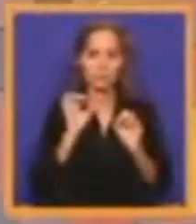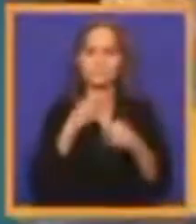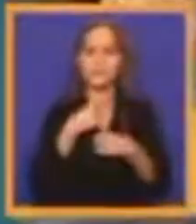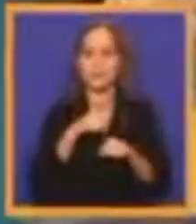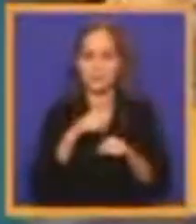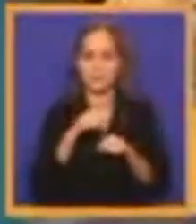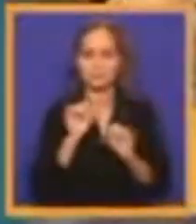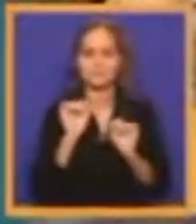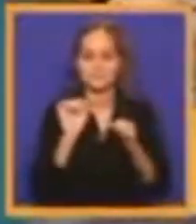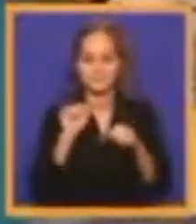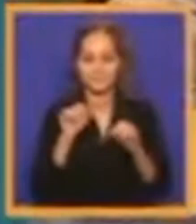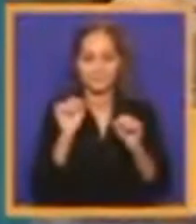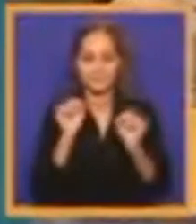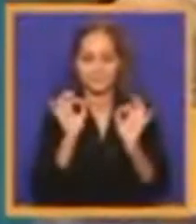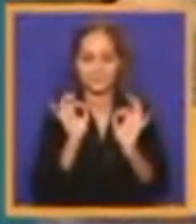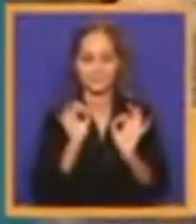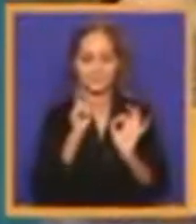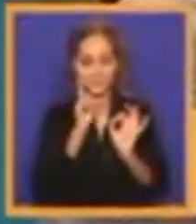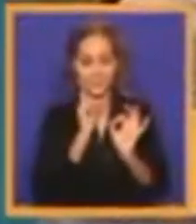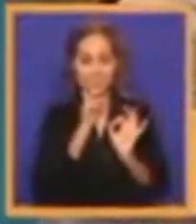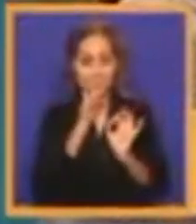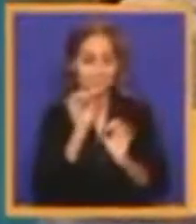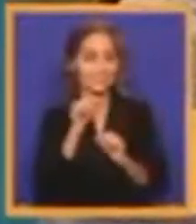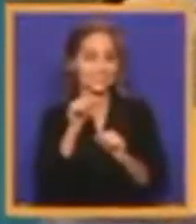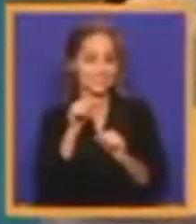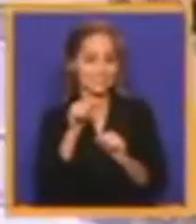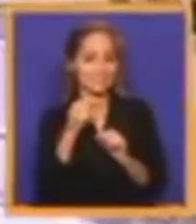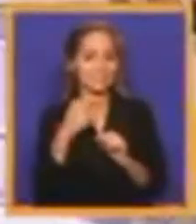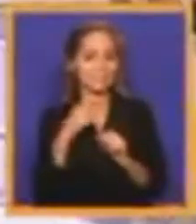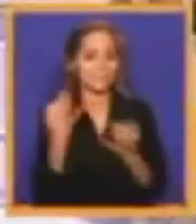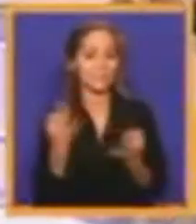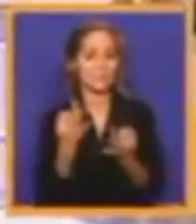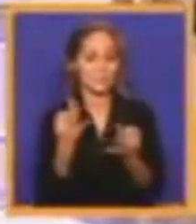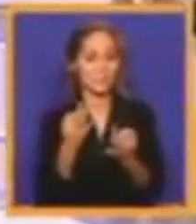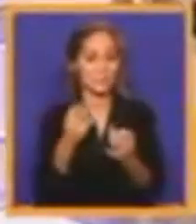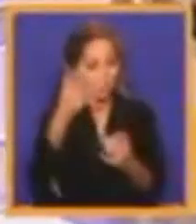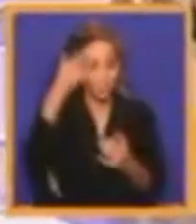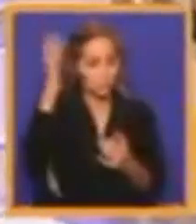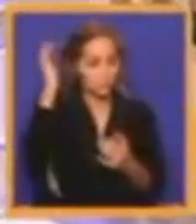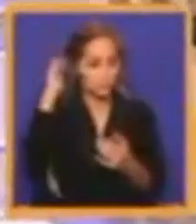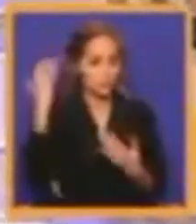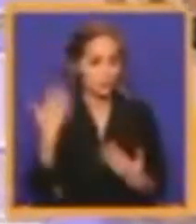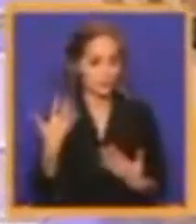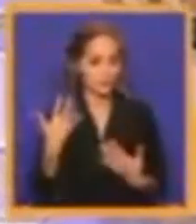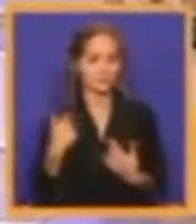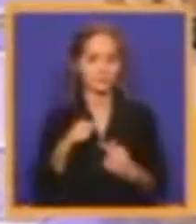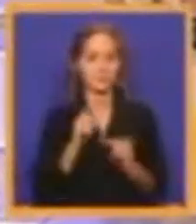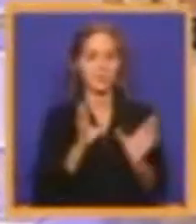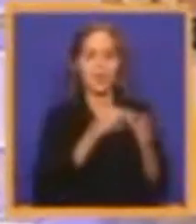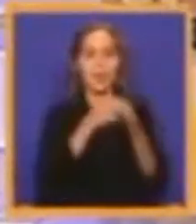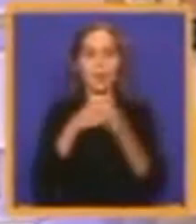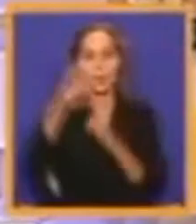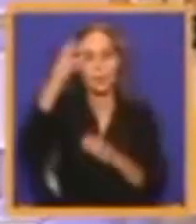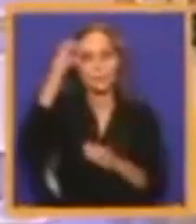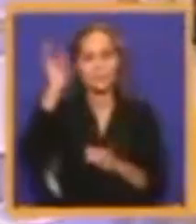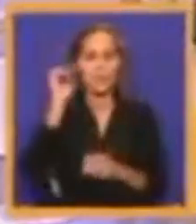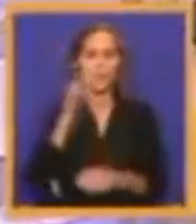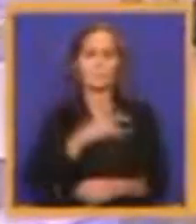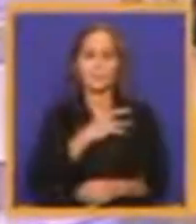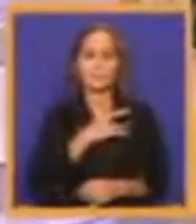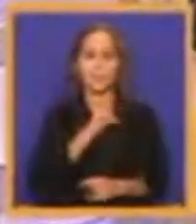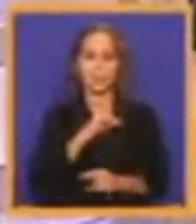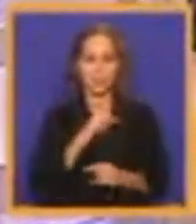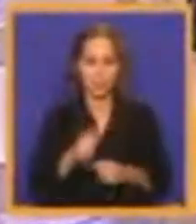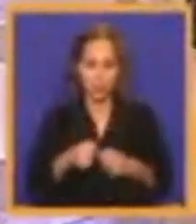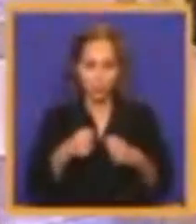amiga? É? Pronto. É, ó. Portanto, ela tem que perceber. Não, mas é verdade, os leões estão sempre assim. Bom, dentro dos leões que são apaixonados e que conseguem